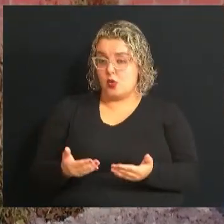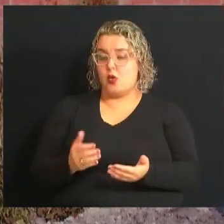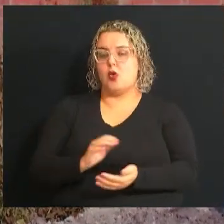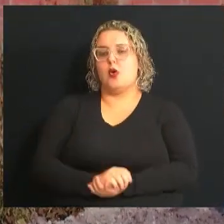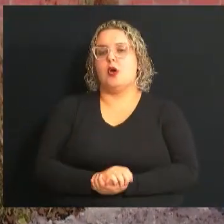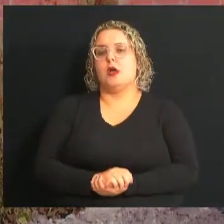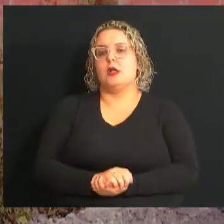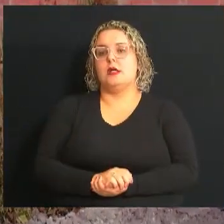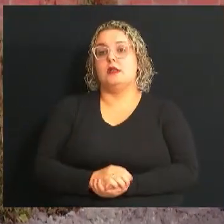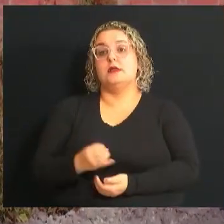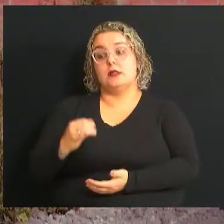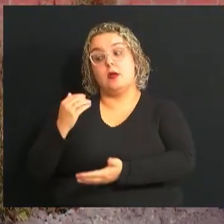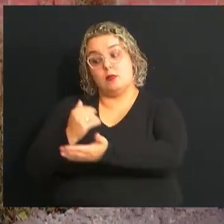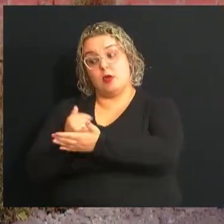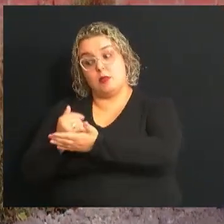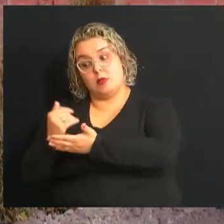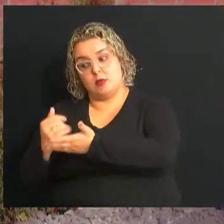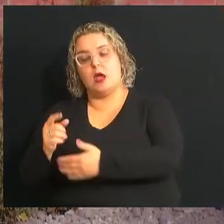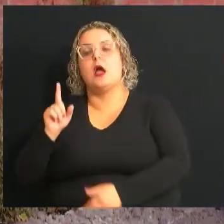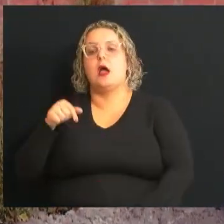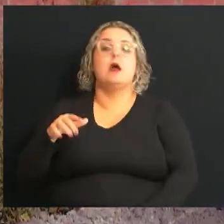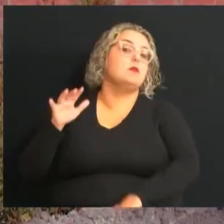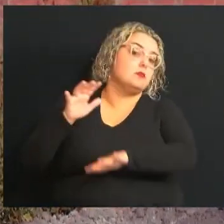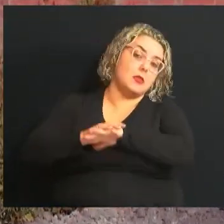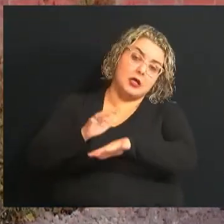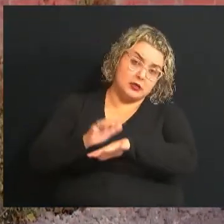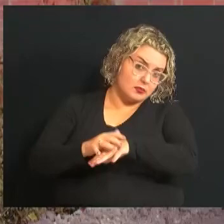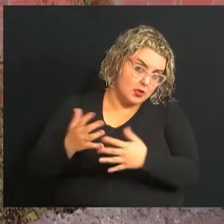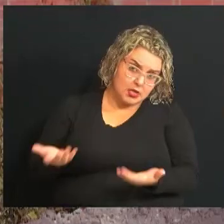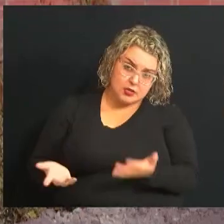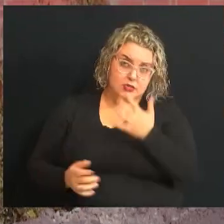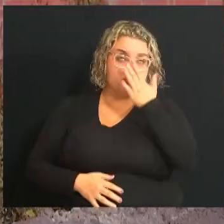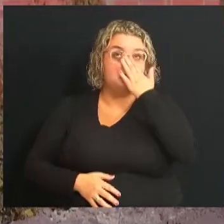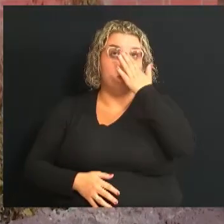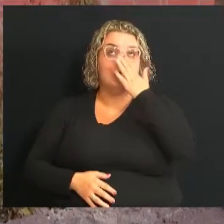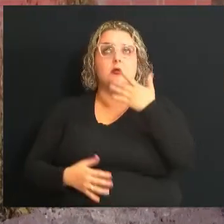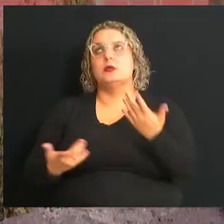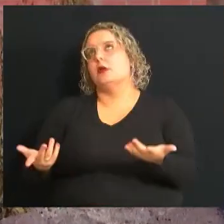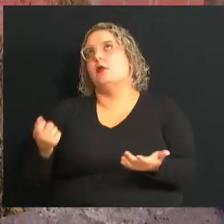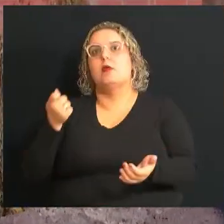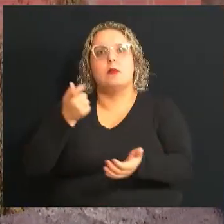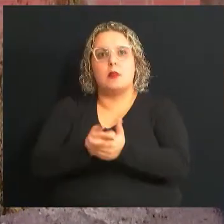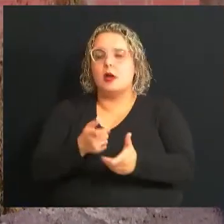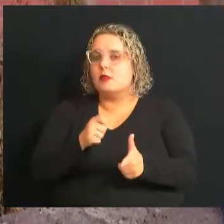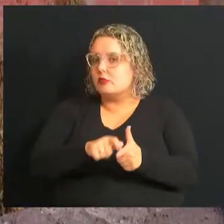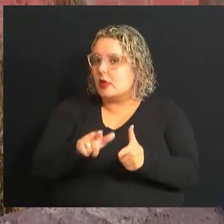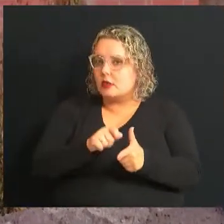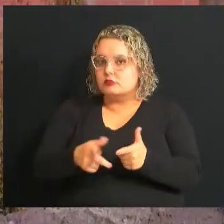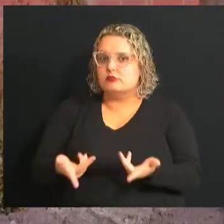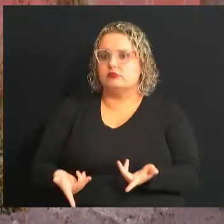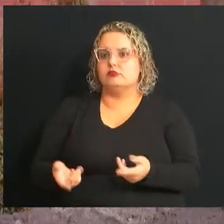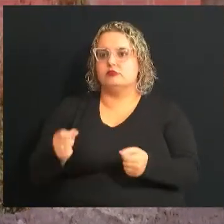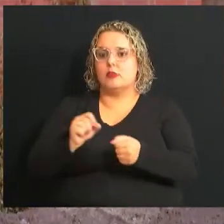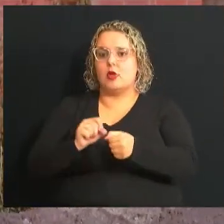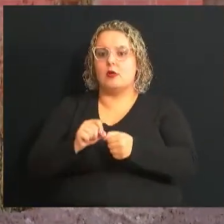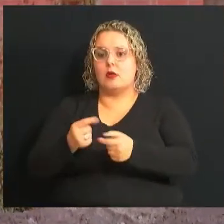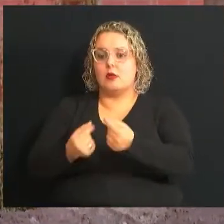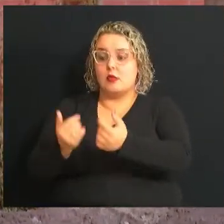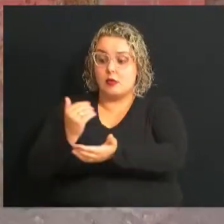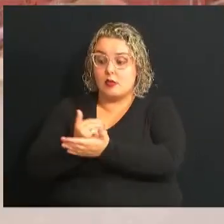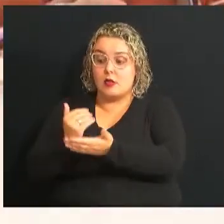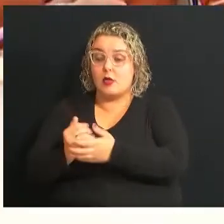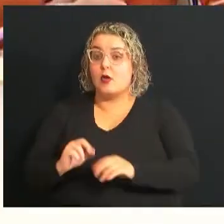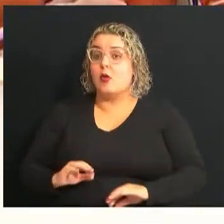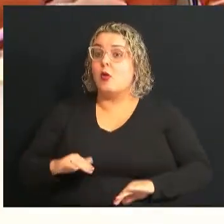é o financiamento, aí é uma questão matemática mesmo, né? Então, eu pago um aluguel, eu vou fazer um financiamento, qual é a diferença